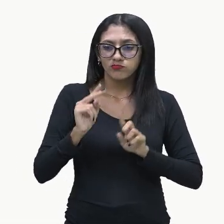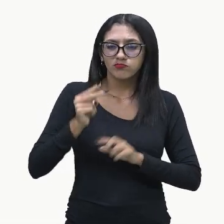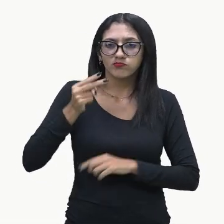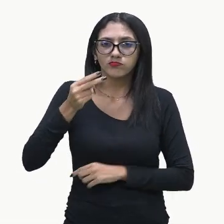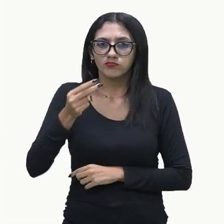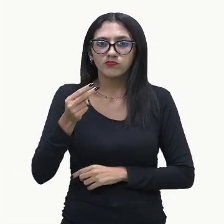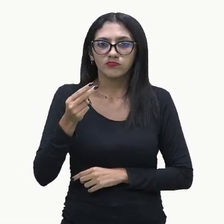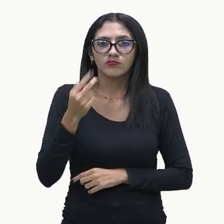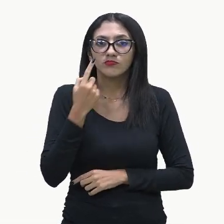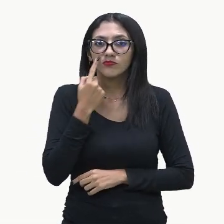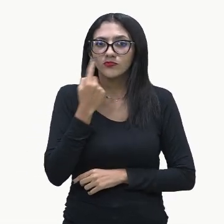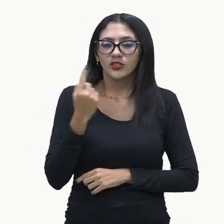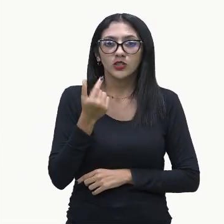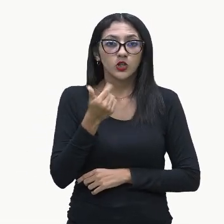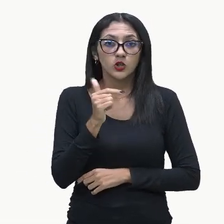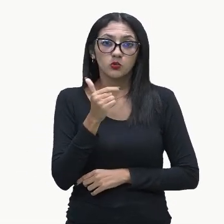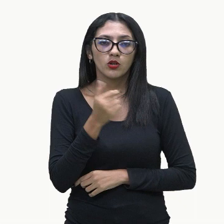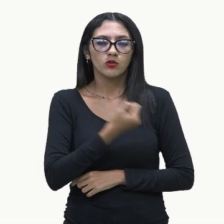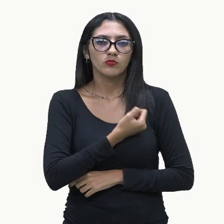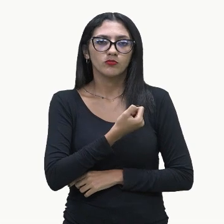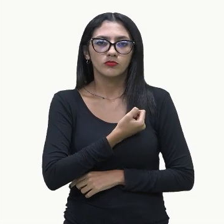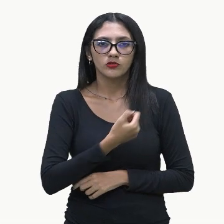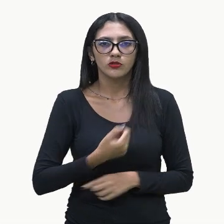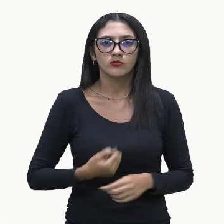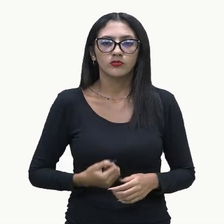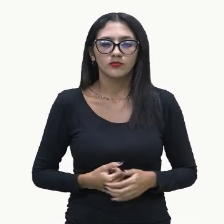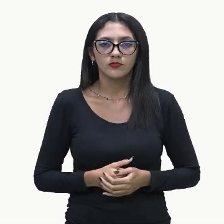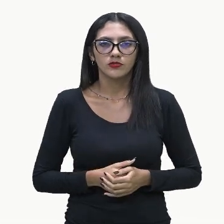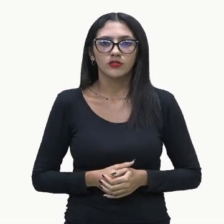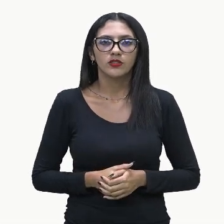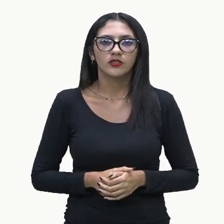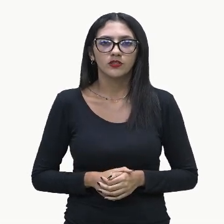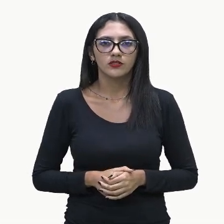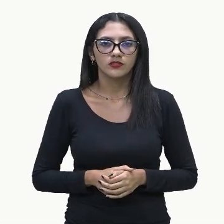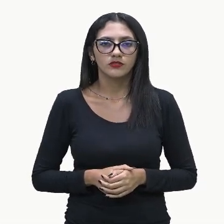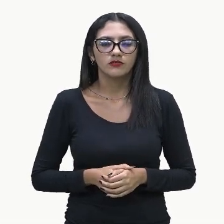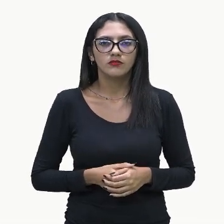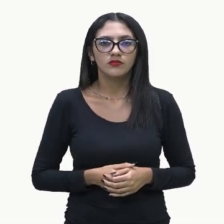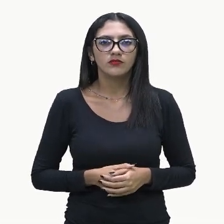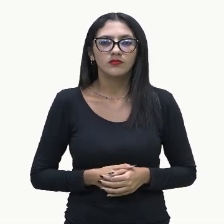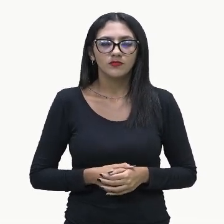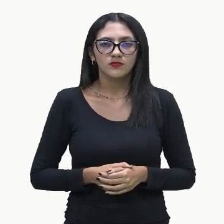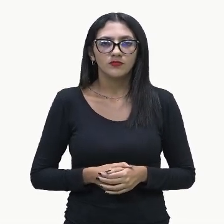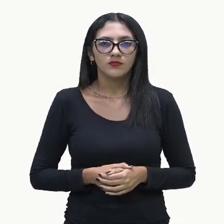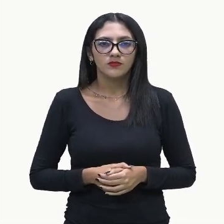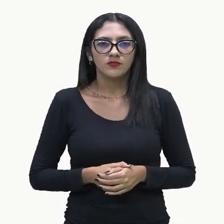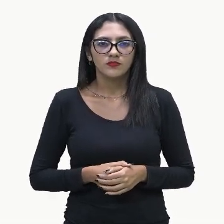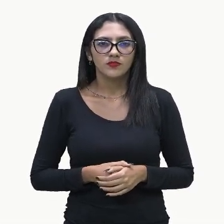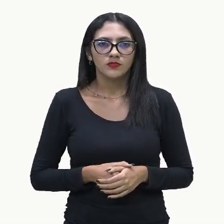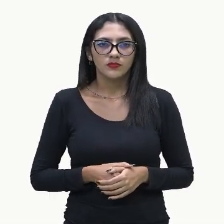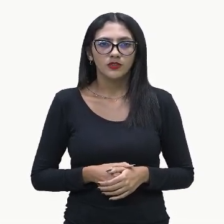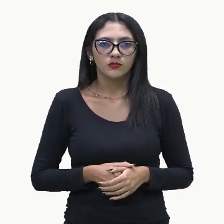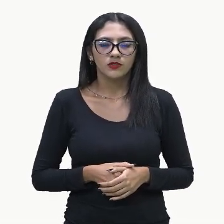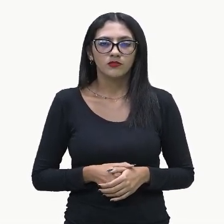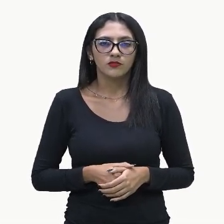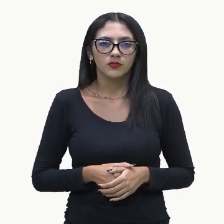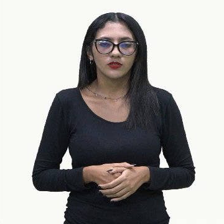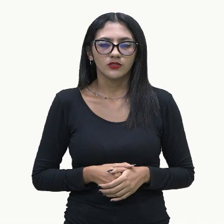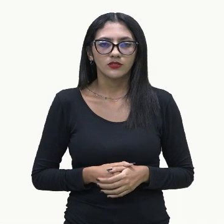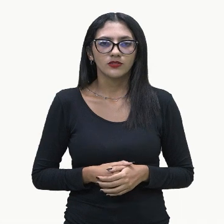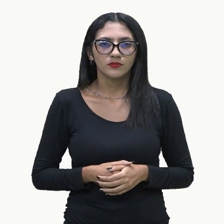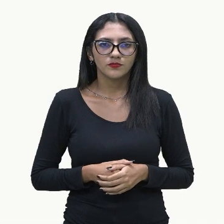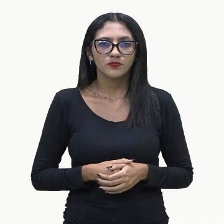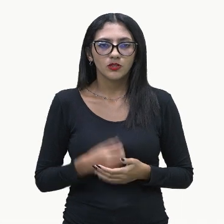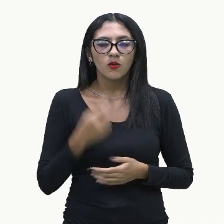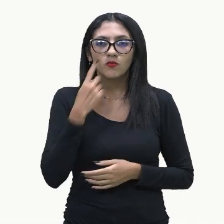tá? Então, é apenas a raiz mesmo e um número dentro. A raiz, ela se anula com a